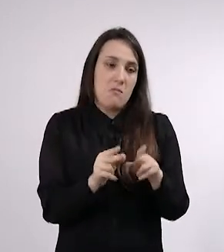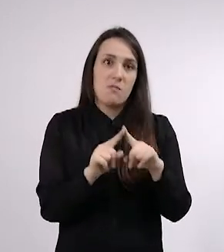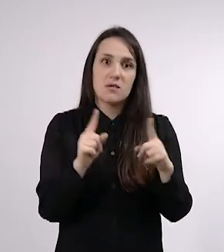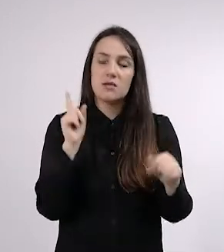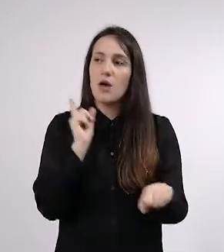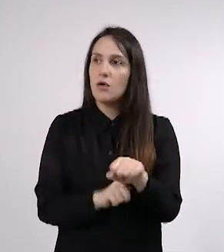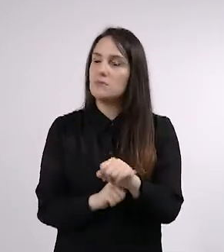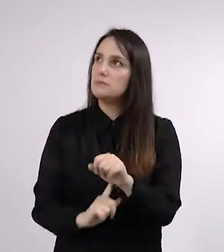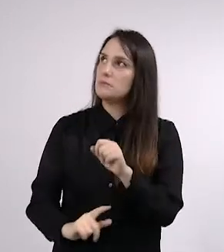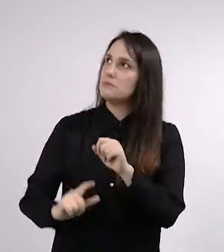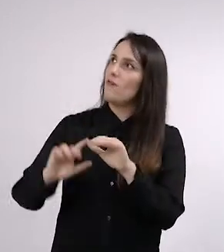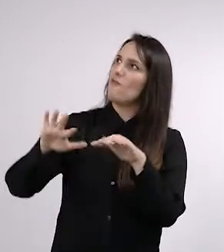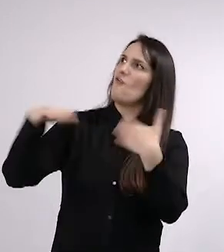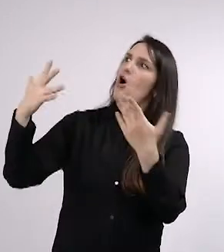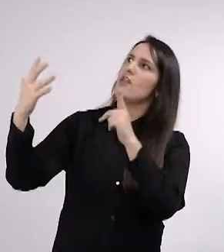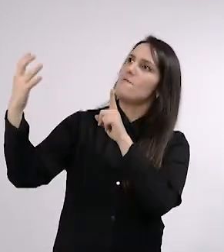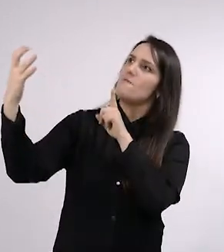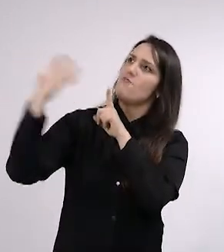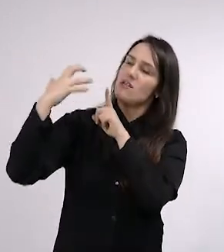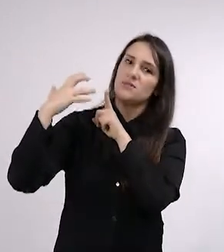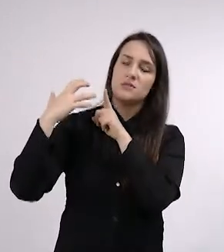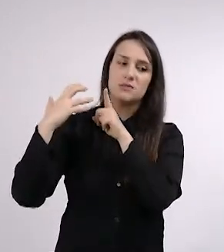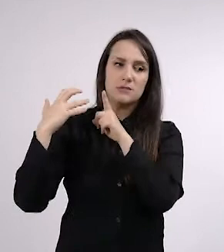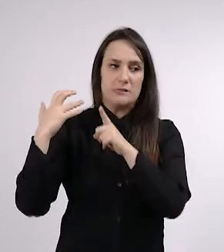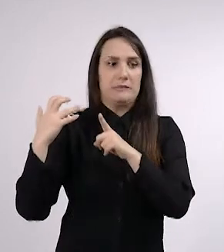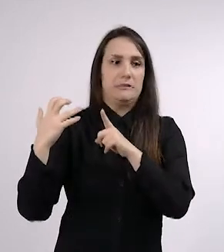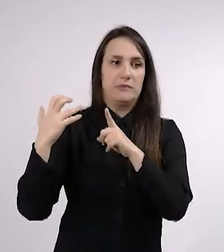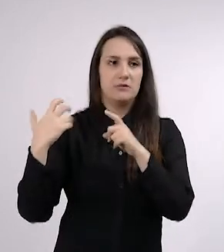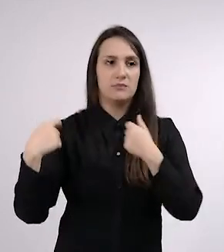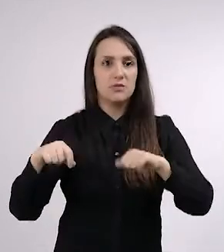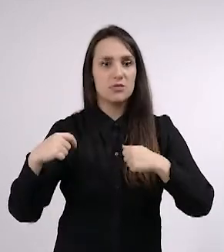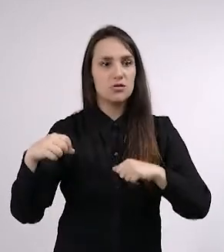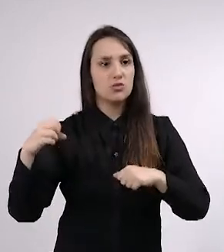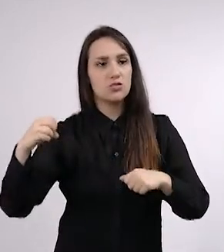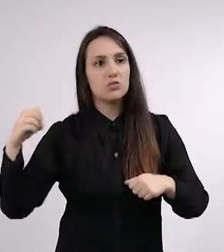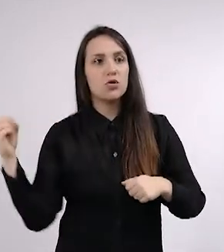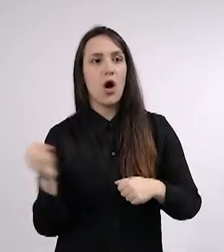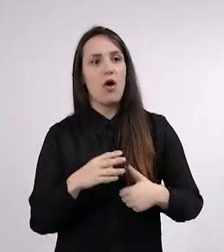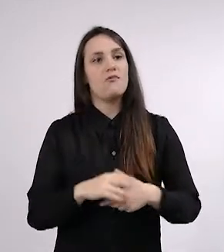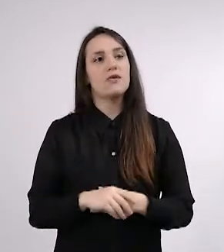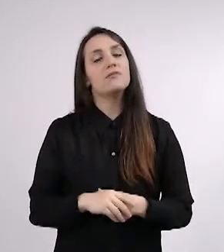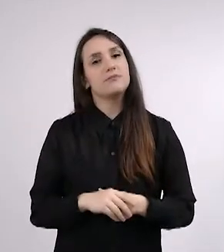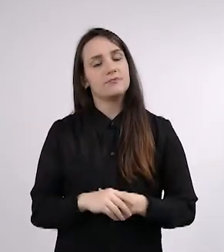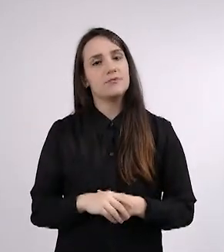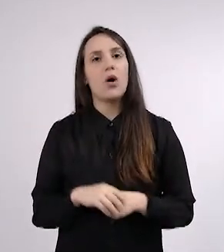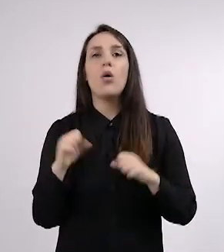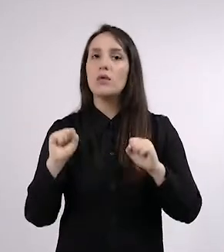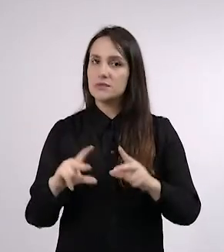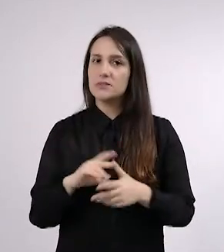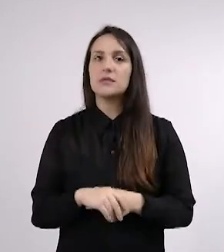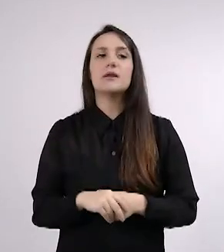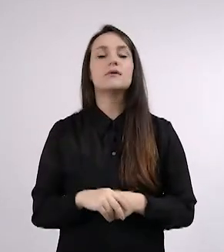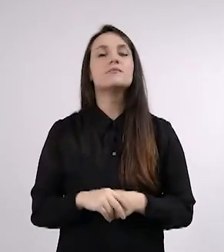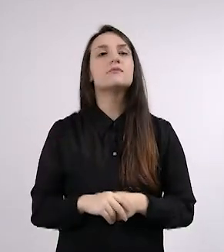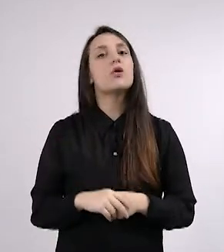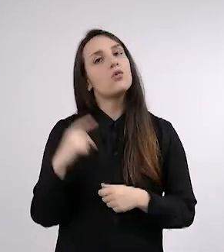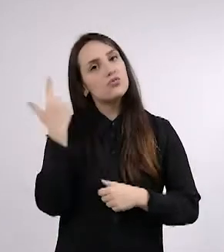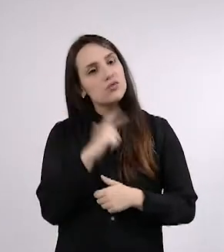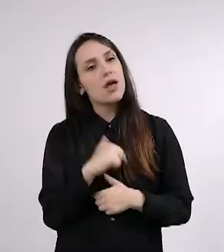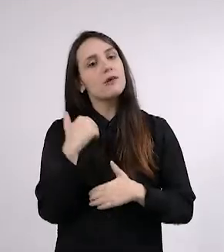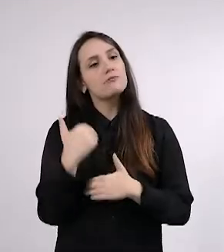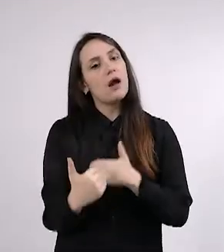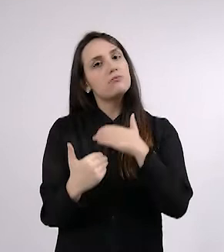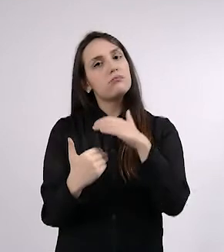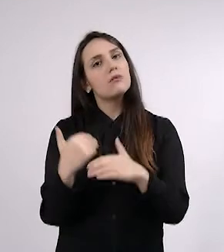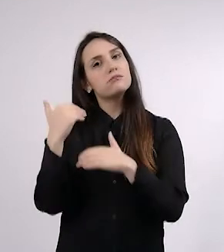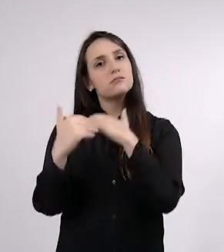você tem uma mudança por necessidade e a inovação tecnológica ela vem para isso. Eu acredito que nós vamos ter, a partir